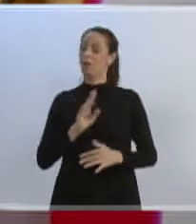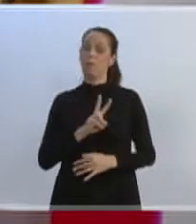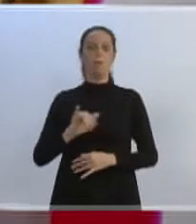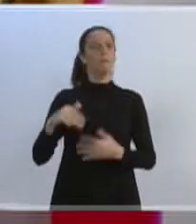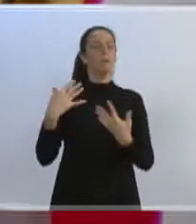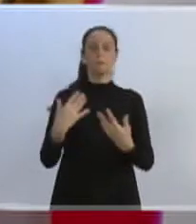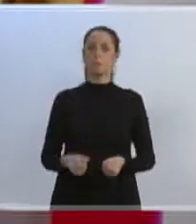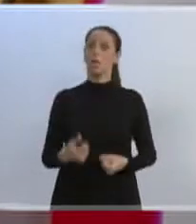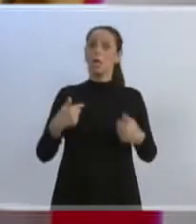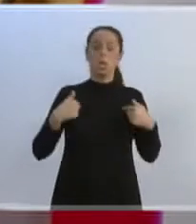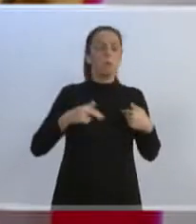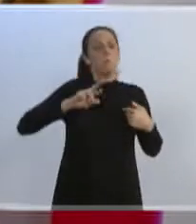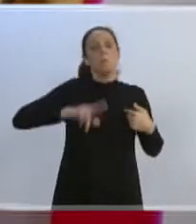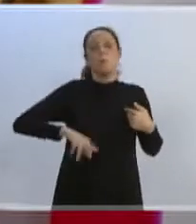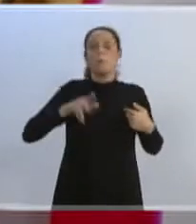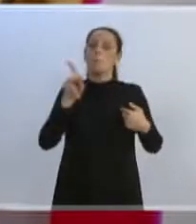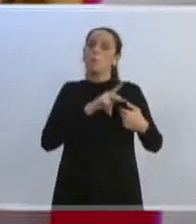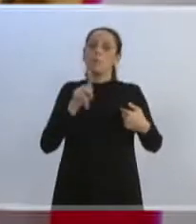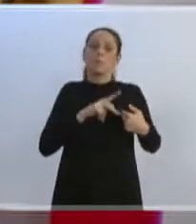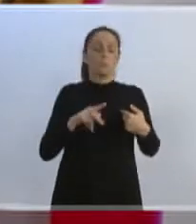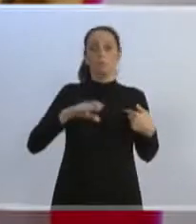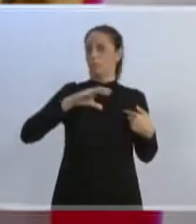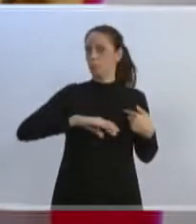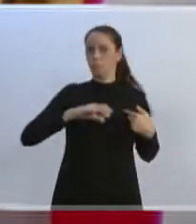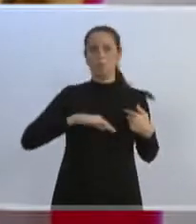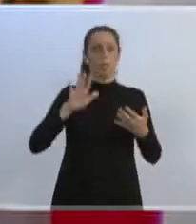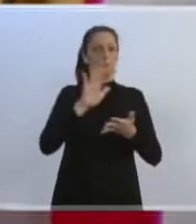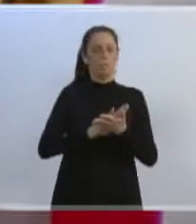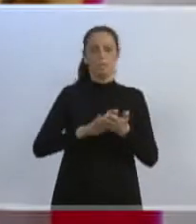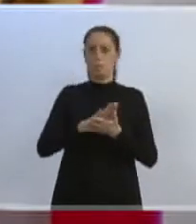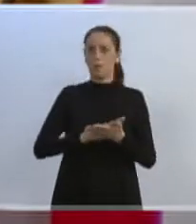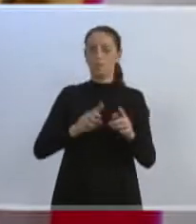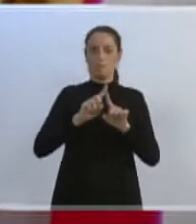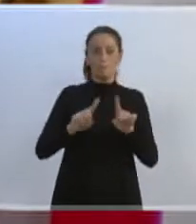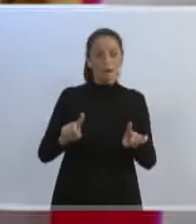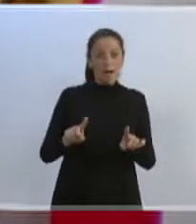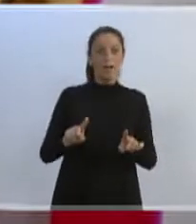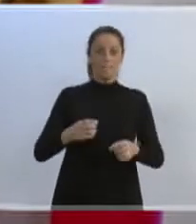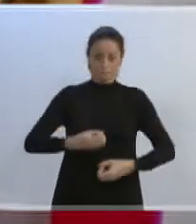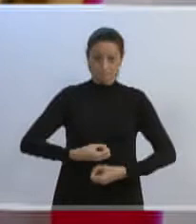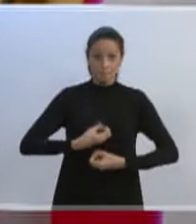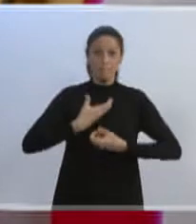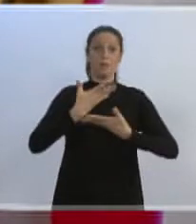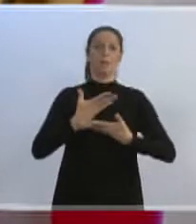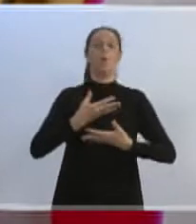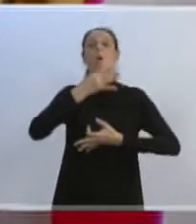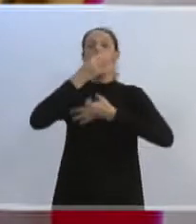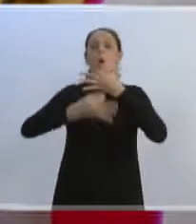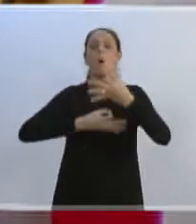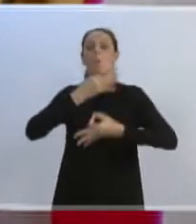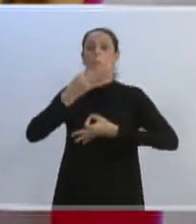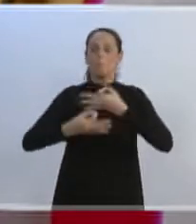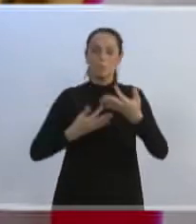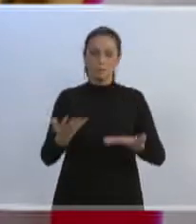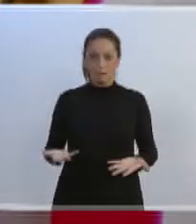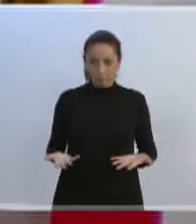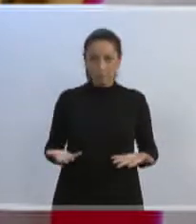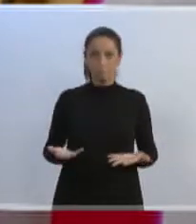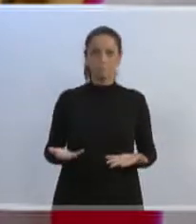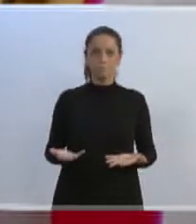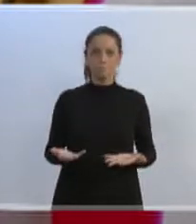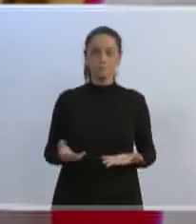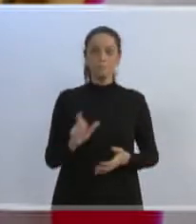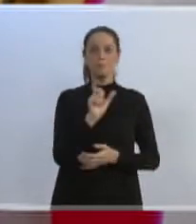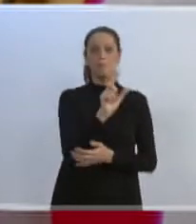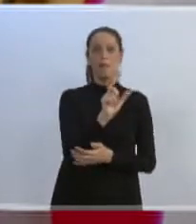ainda, eu não sou professor de língua portuguesa, mas a manifestação, aonde deixei claro, né? Essa palavra não é